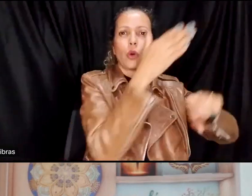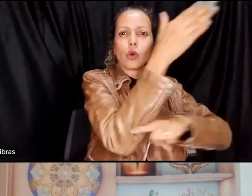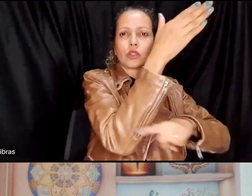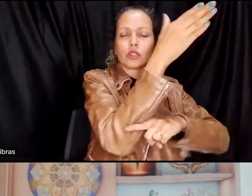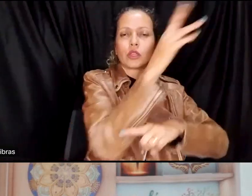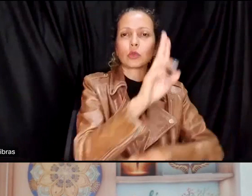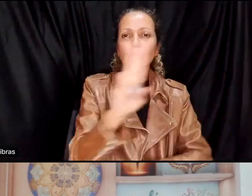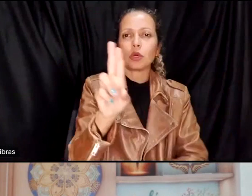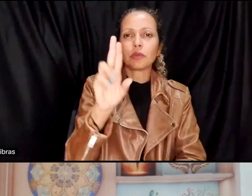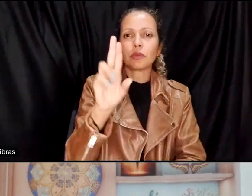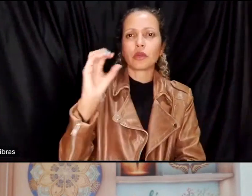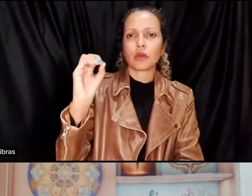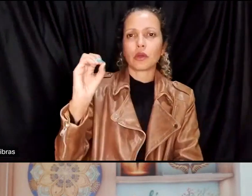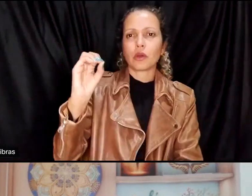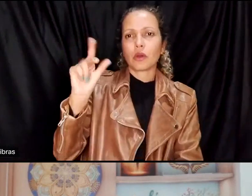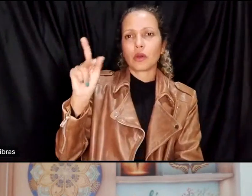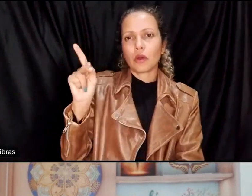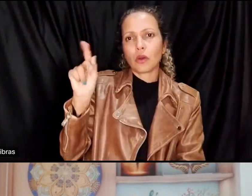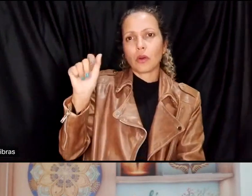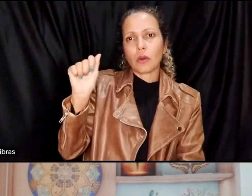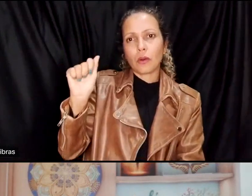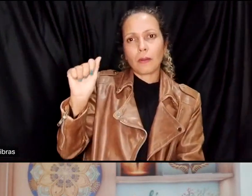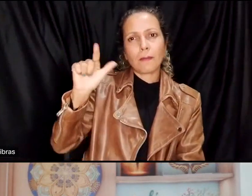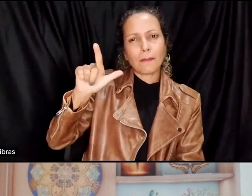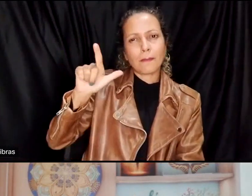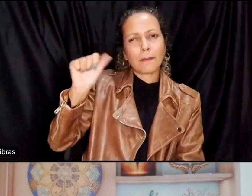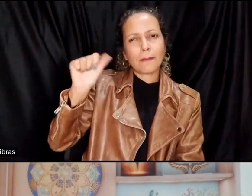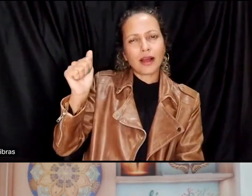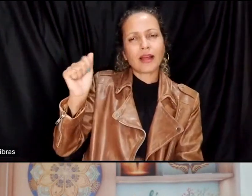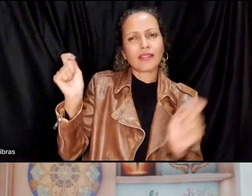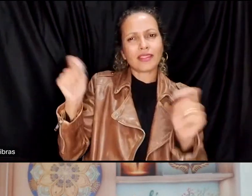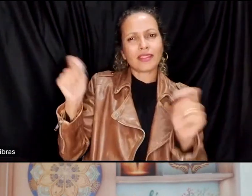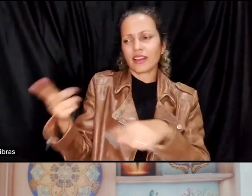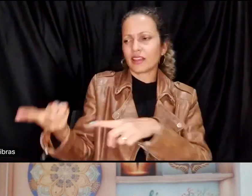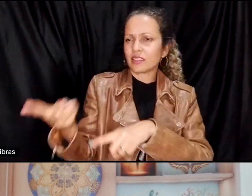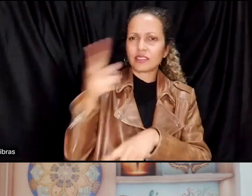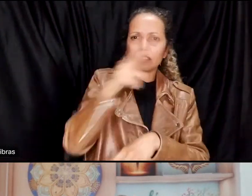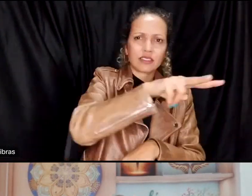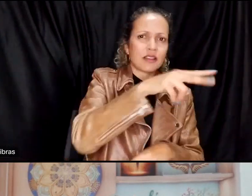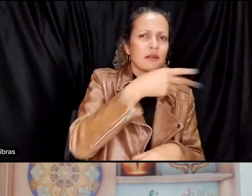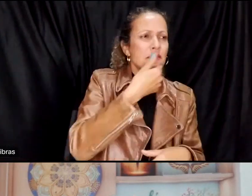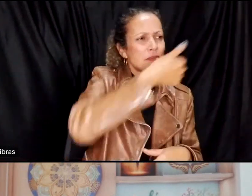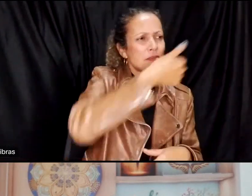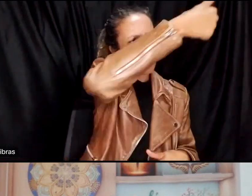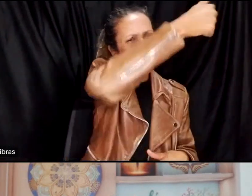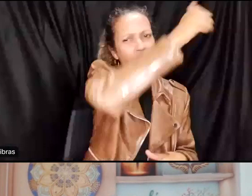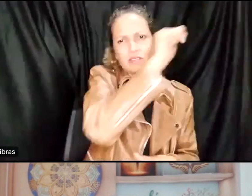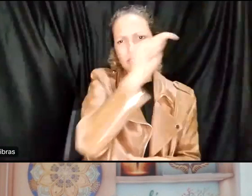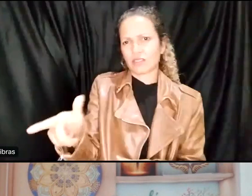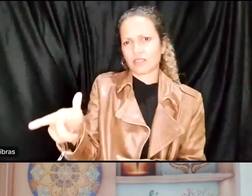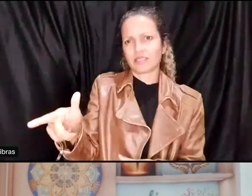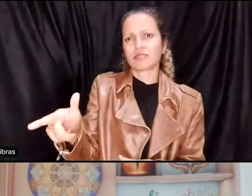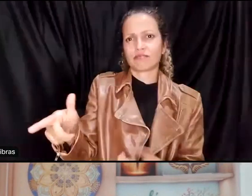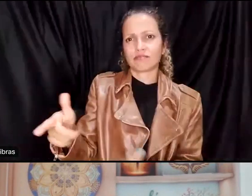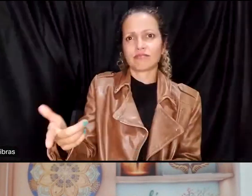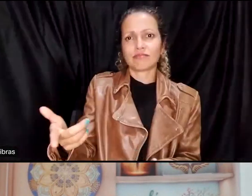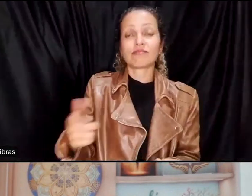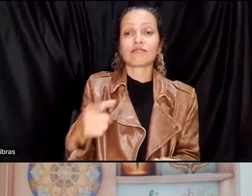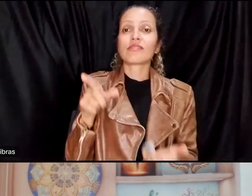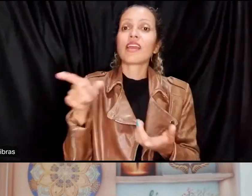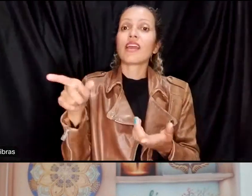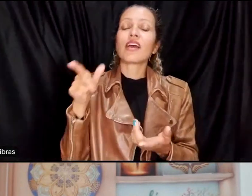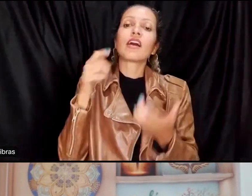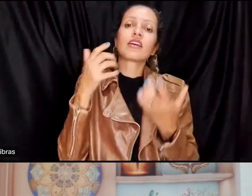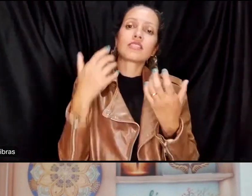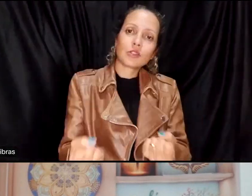hospedar a professora Gladys ali, que lá pelo menos está uma situação melhor. E ela aceitou. Quando nós entramos